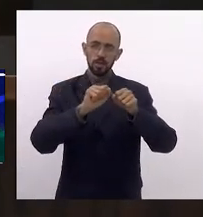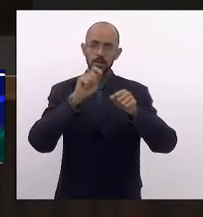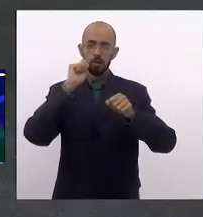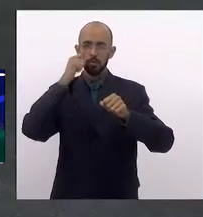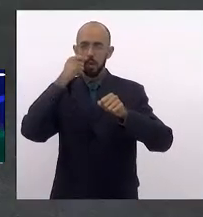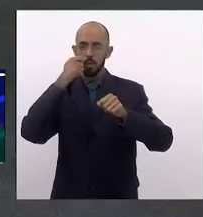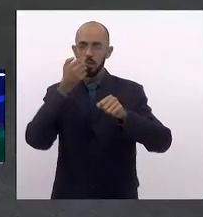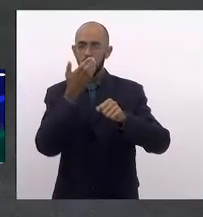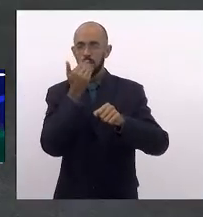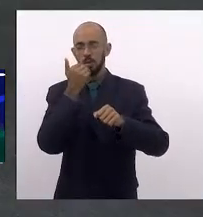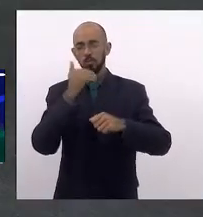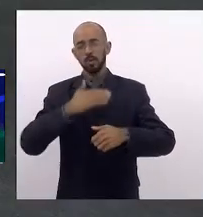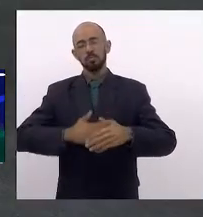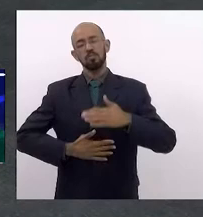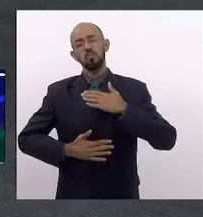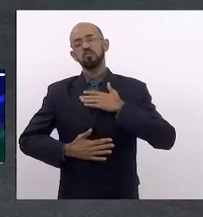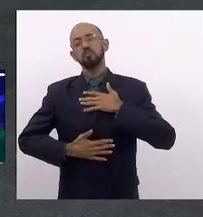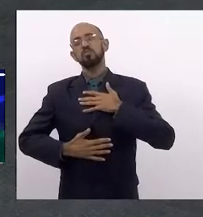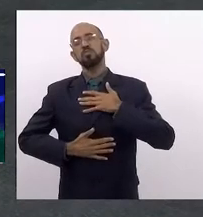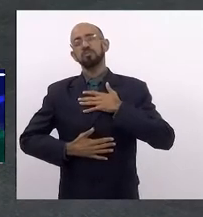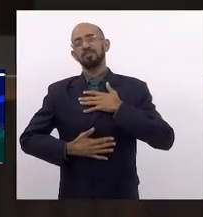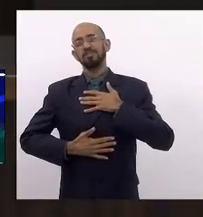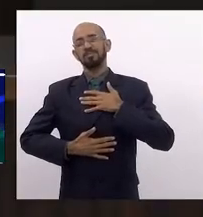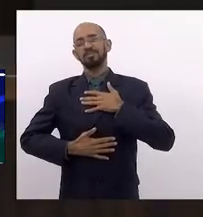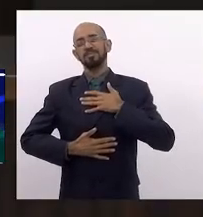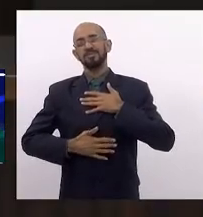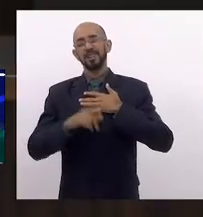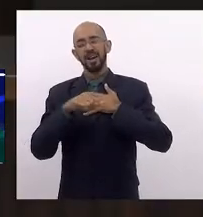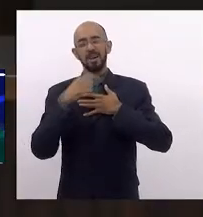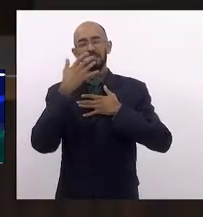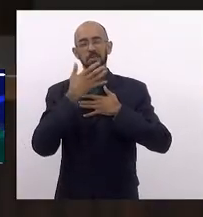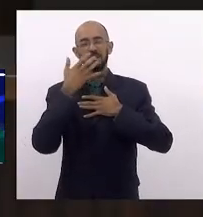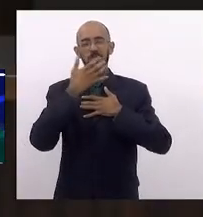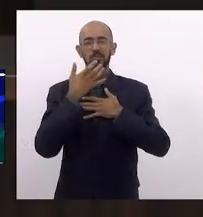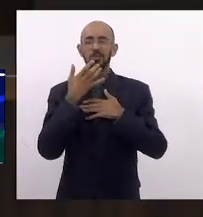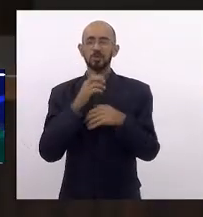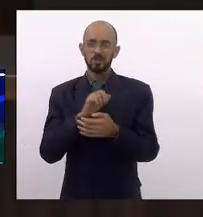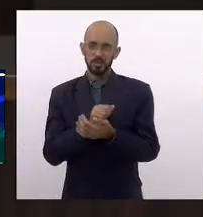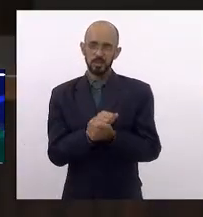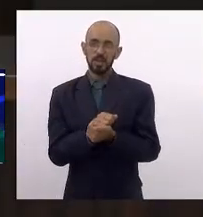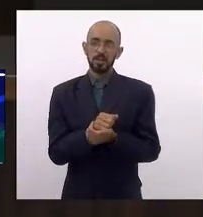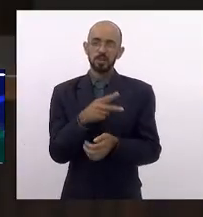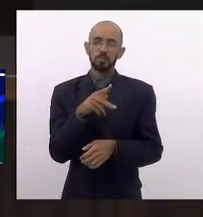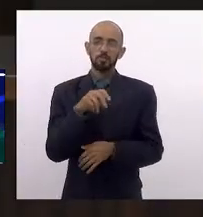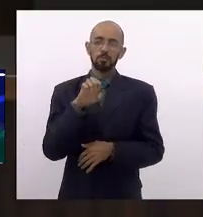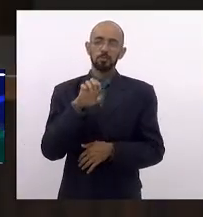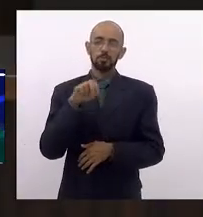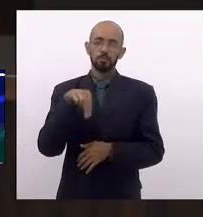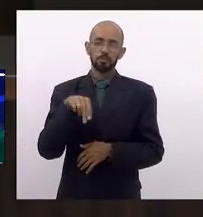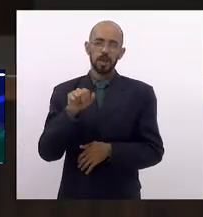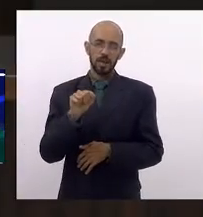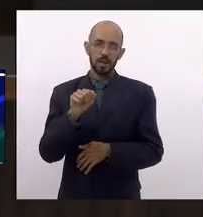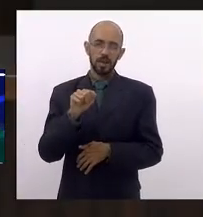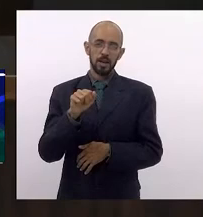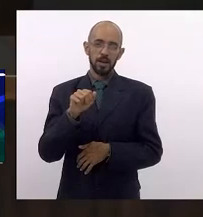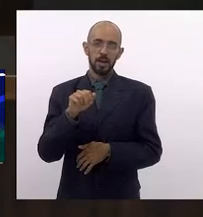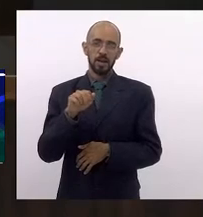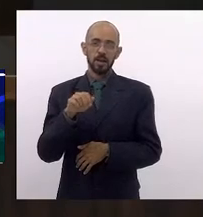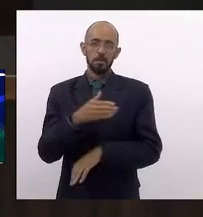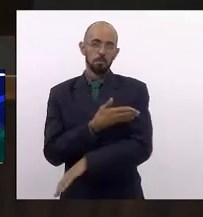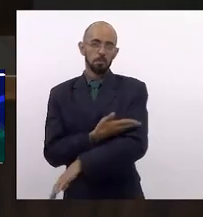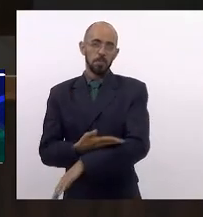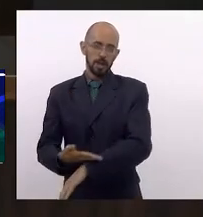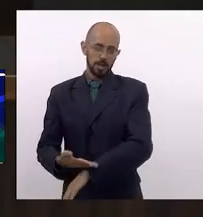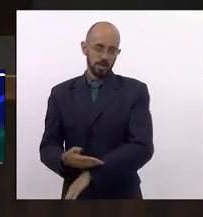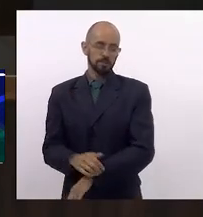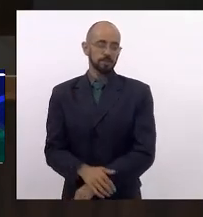confesso que eu não conheço essa eu conheço a sua música com Pena Branca e Xavantinho e Renato Teixeira não sou eu linda